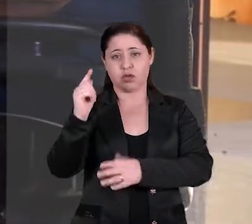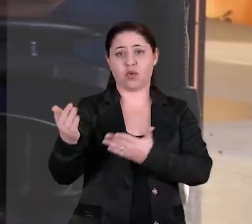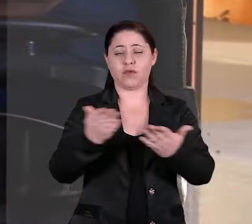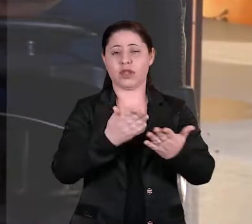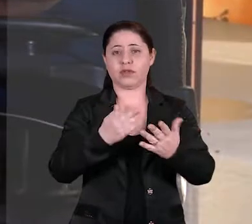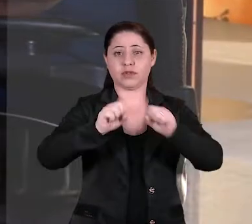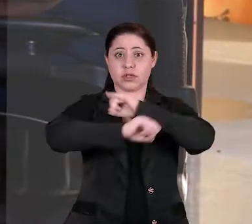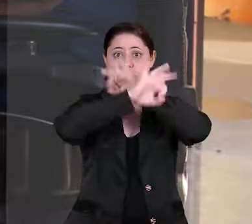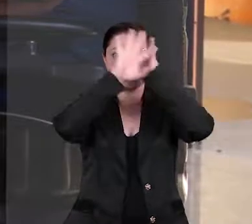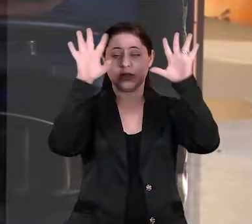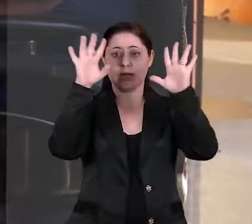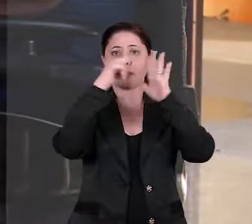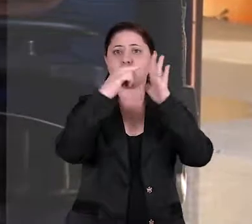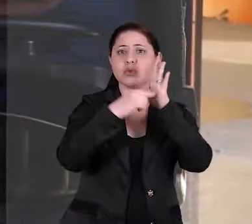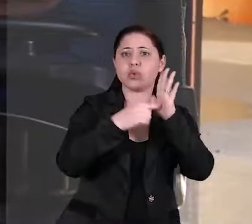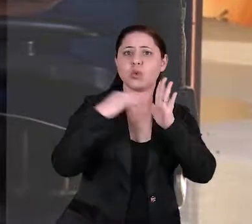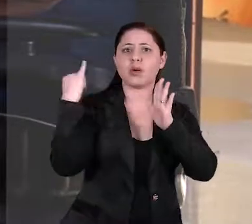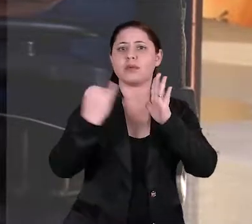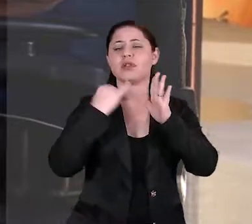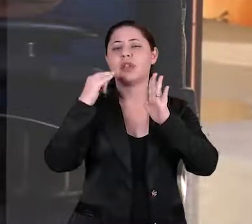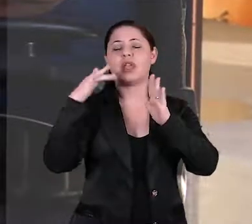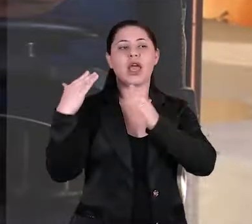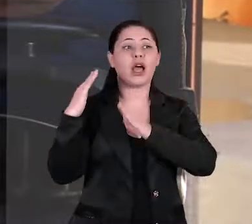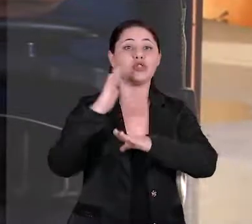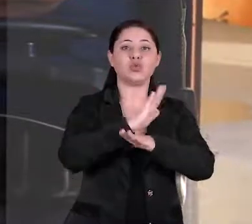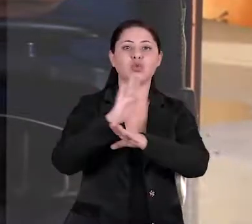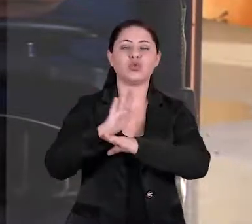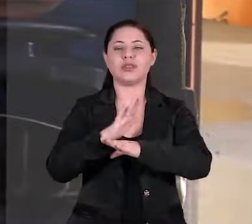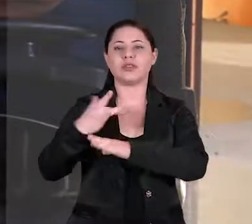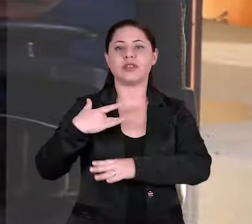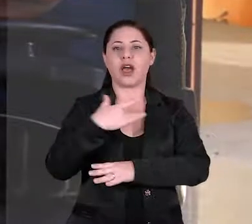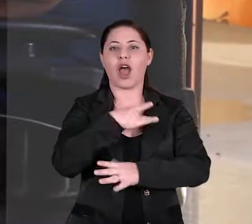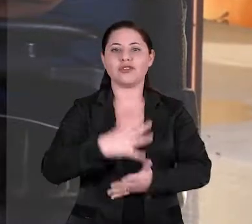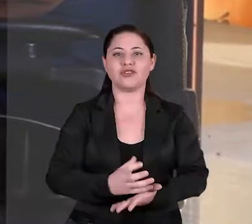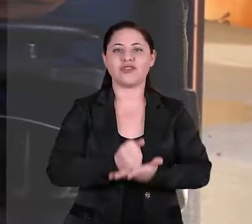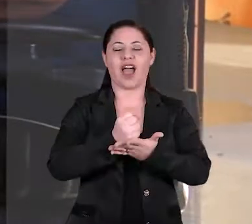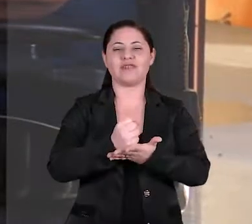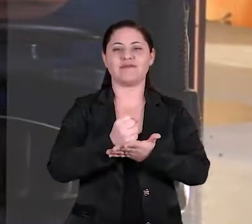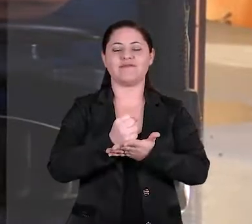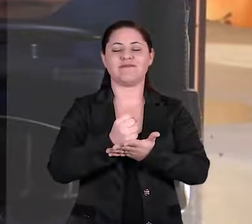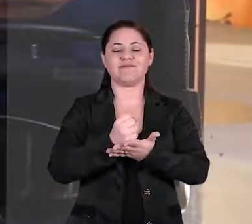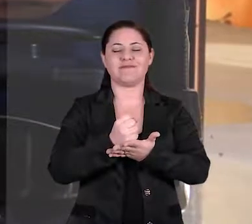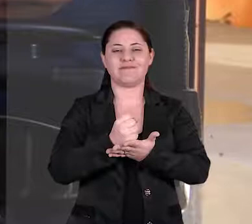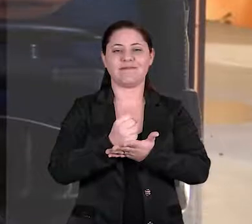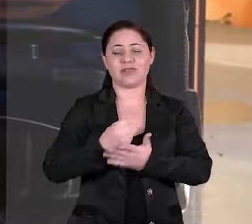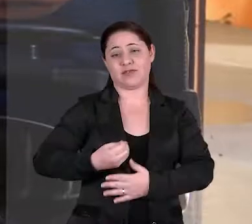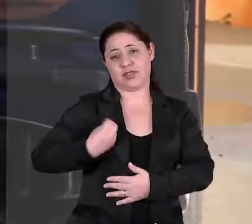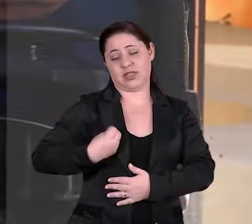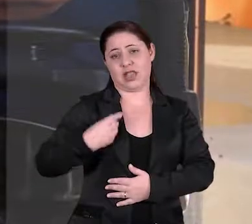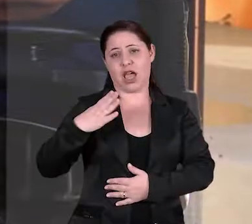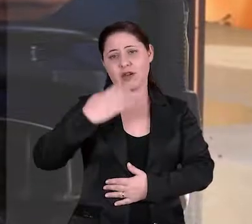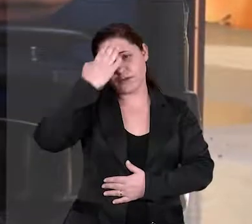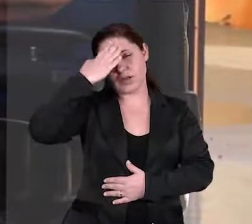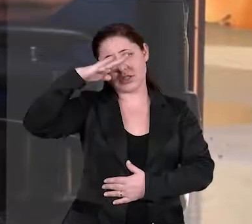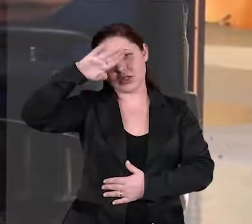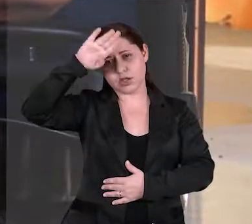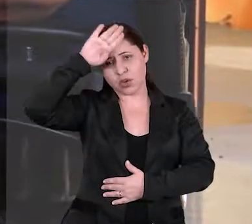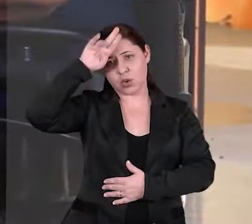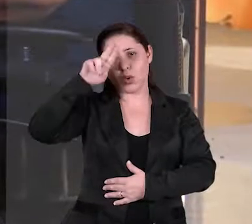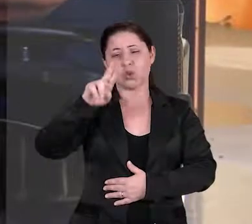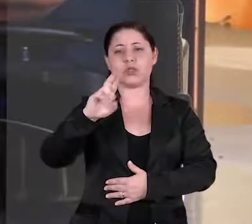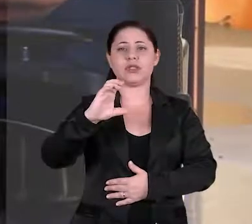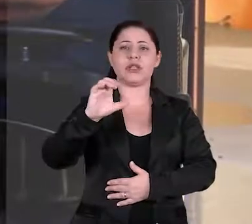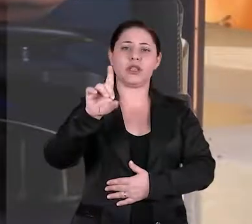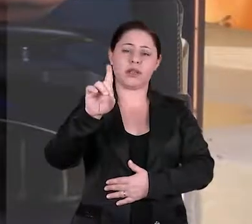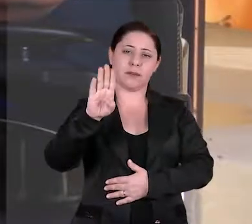convidada e vai esclarecer pontos importantes sobre esse ato que ajuda a salvar vidas. Ana Paula Silva das Neves é formada em enfermagem